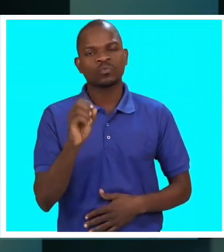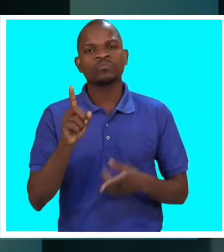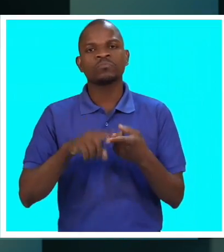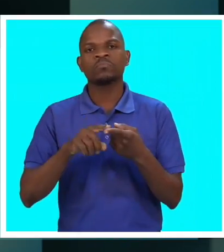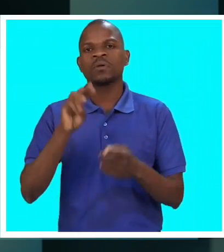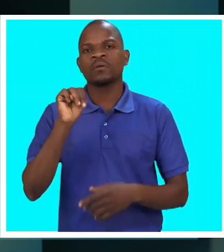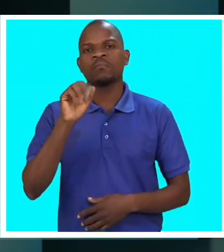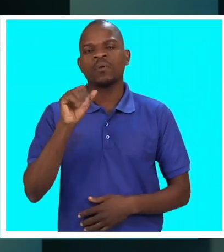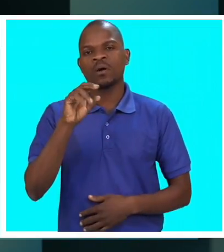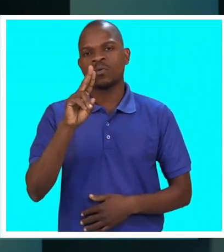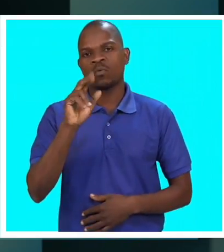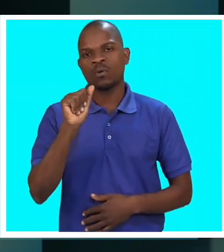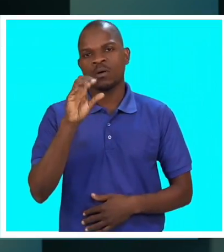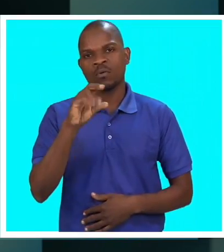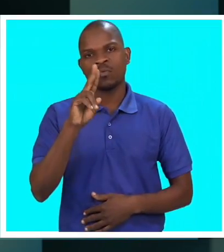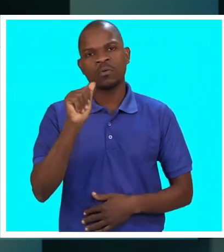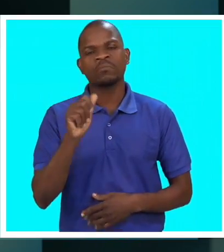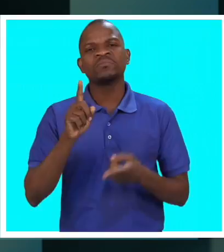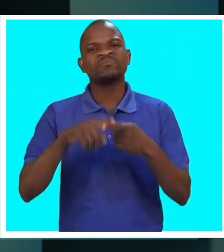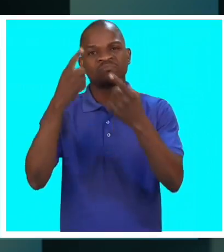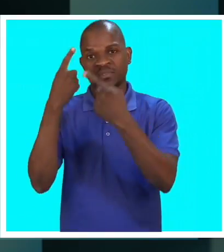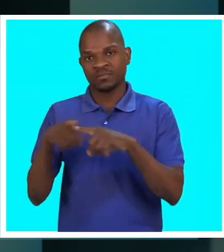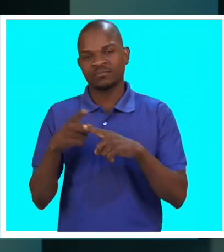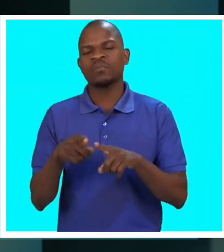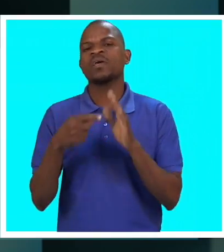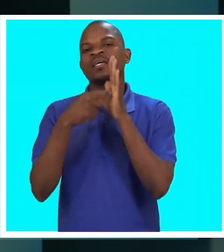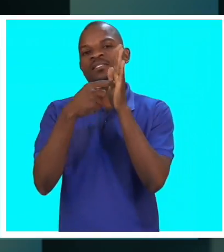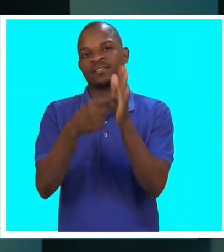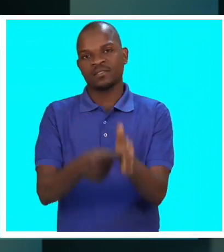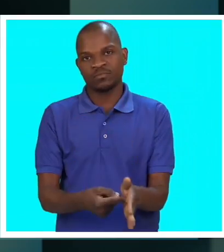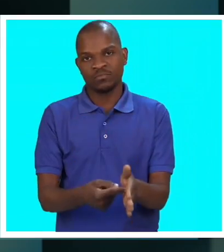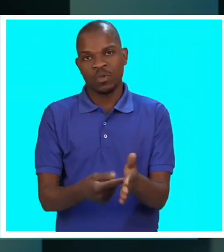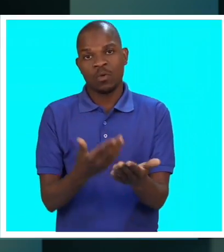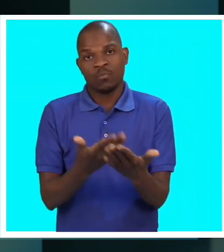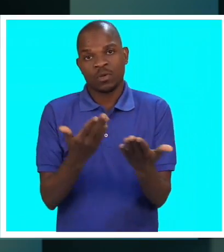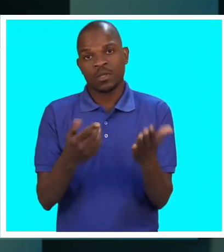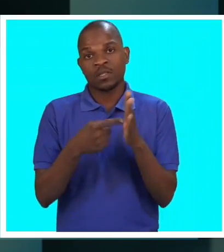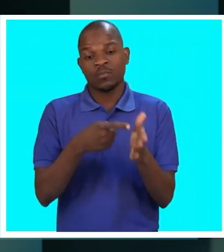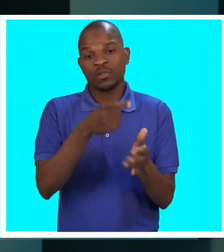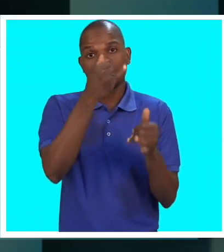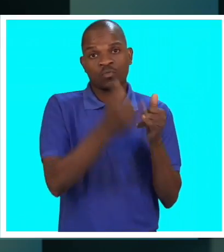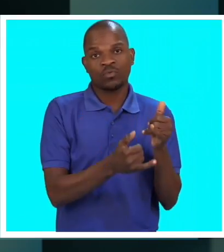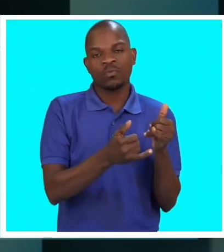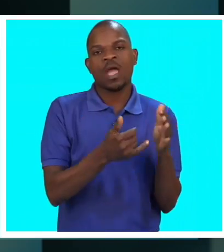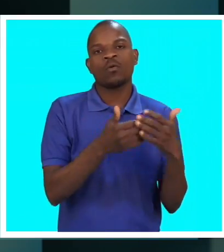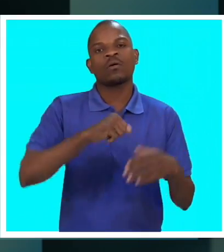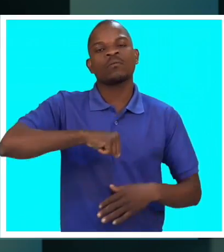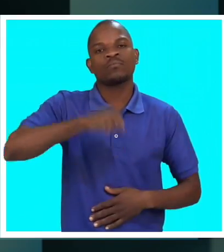disso, o Chiguedela também é um exemplo disso. Portanto, o Chiguedela foi o campeão provincial